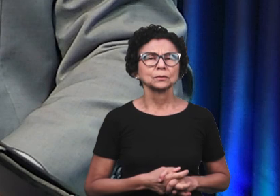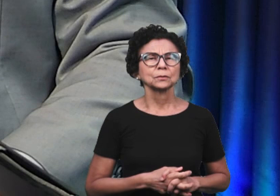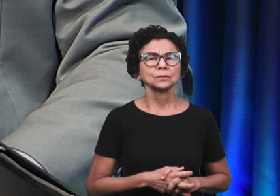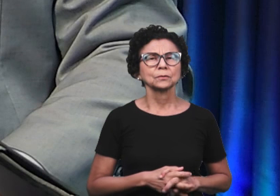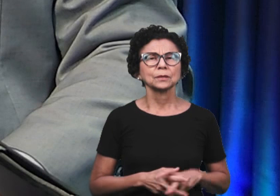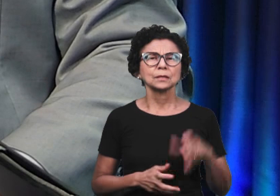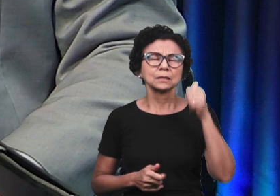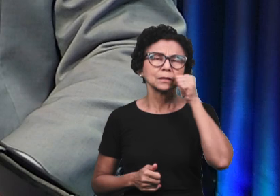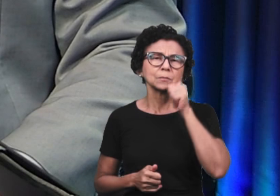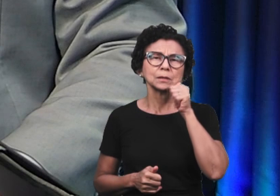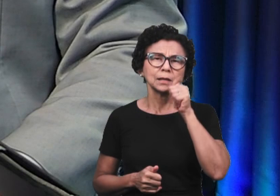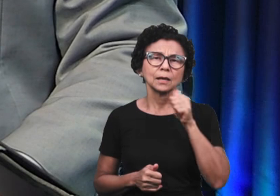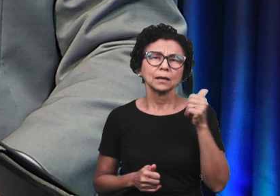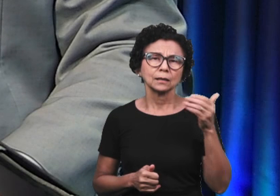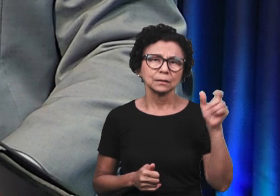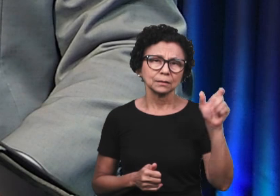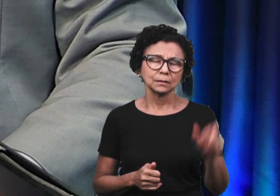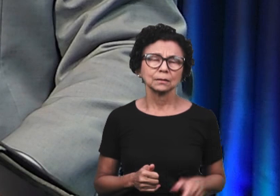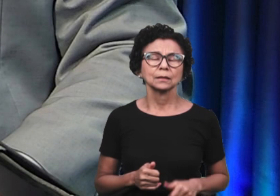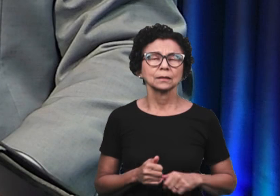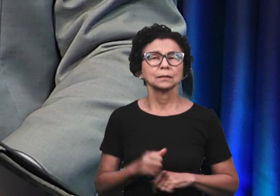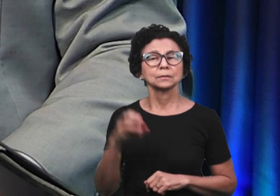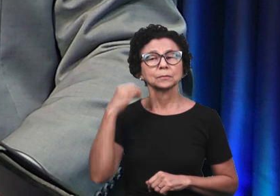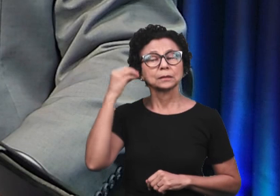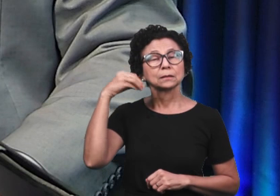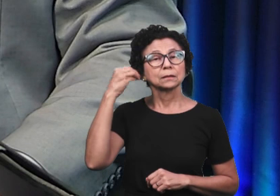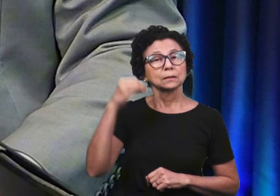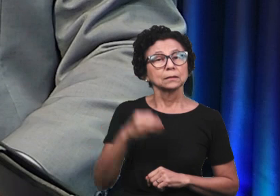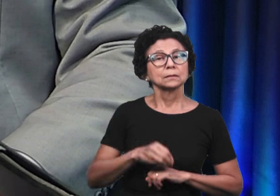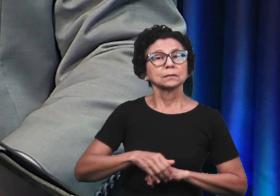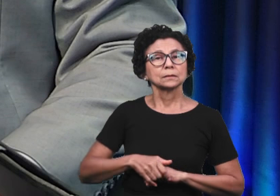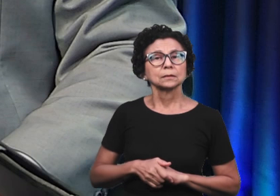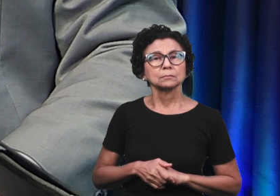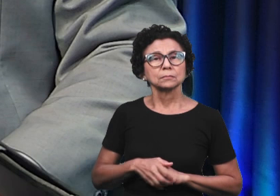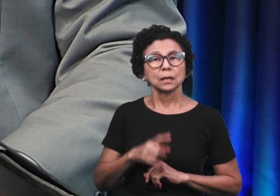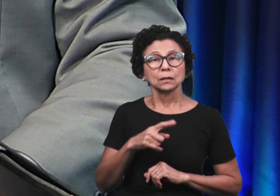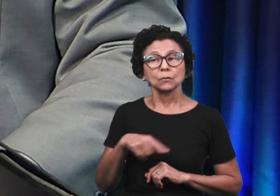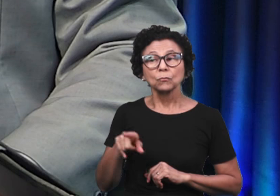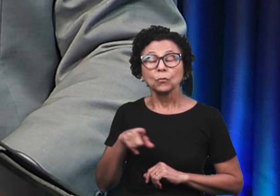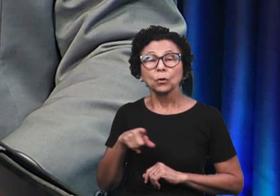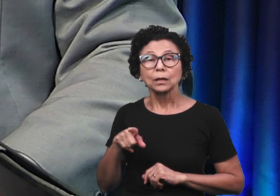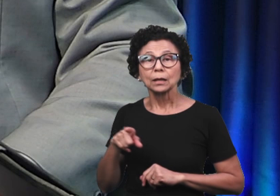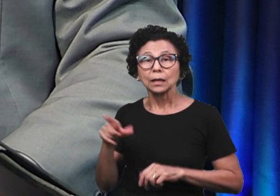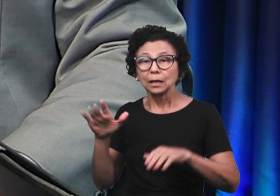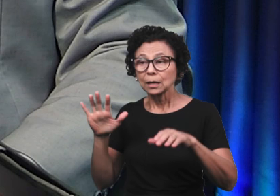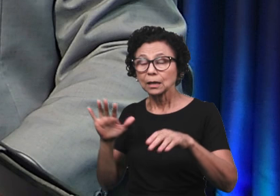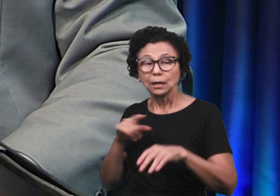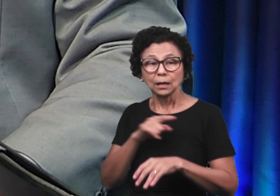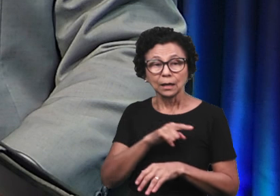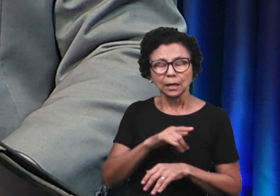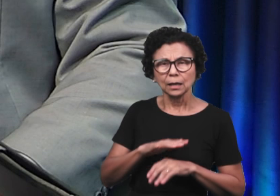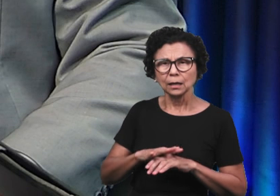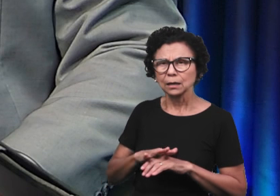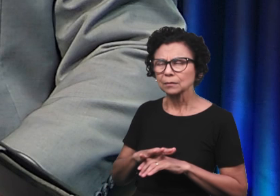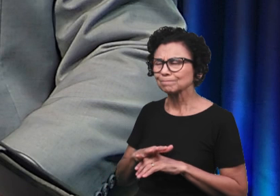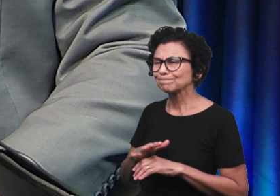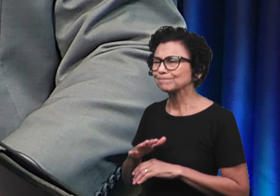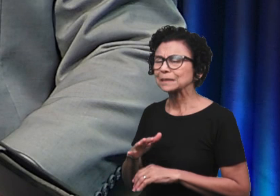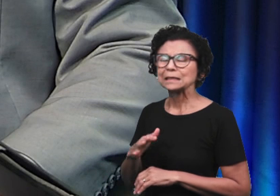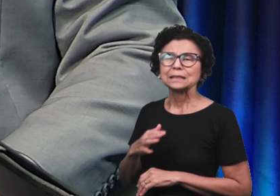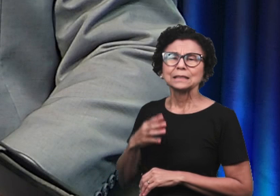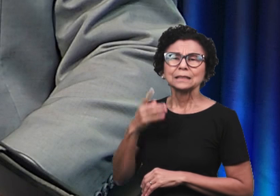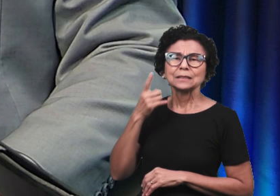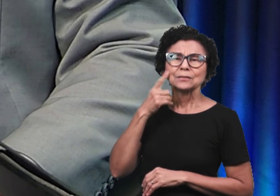mostrar exatamente isso, né? Ela foi ao sepulcro esperando encontrar Jesus